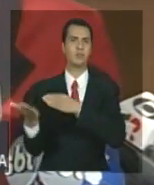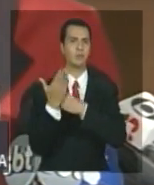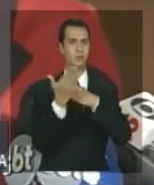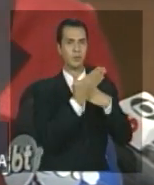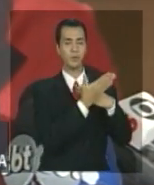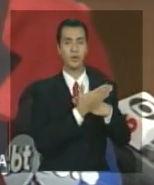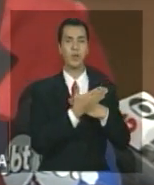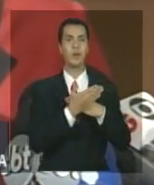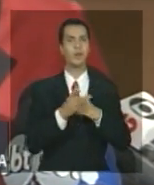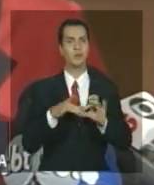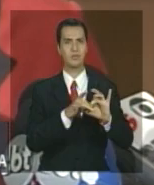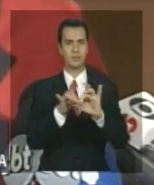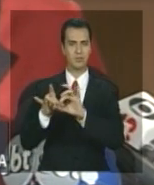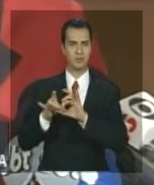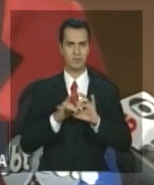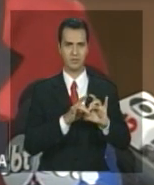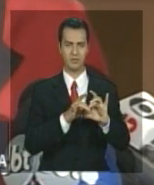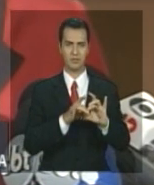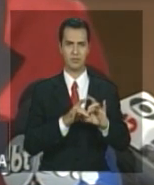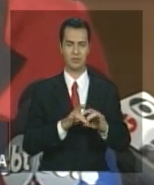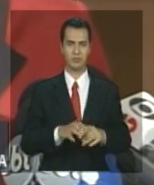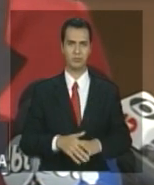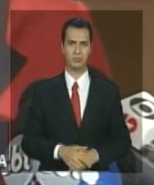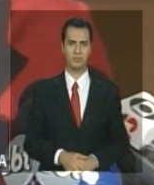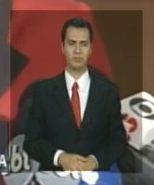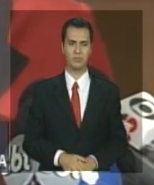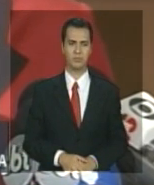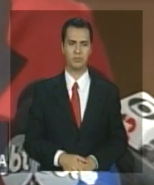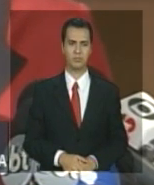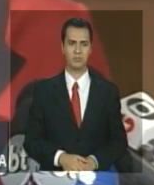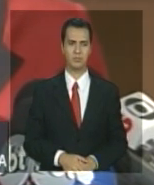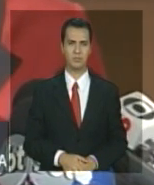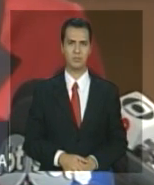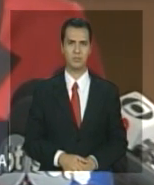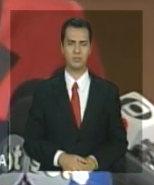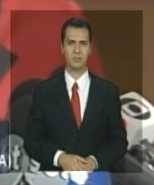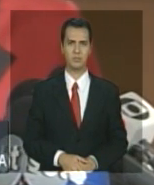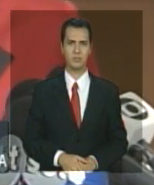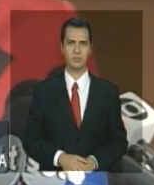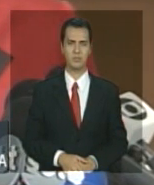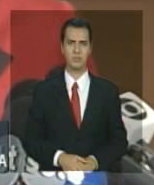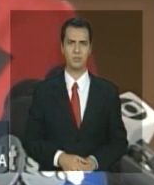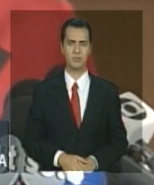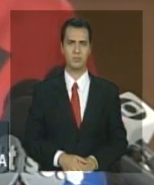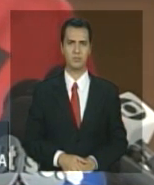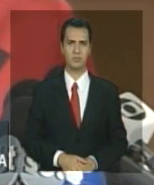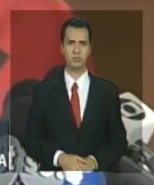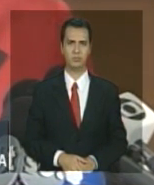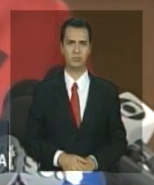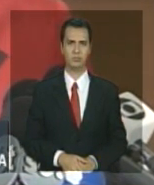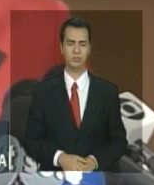processos. E não avançar e se imiscuir